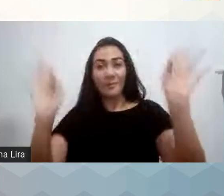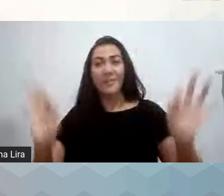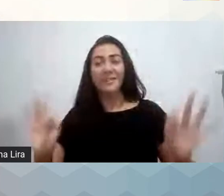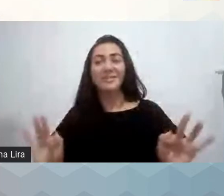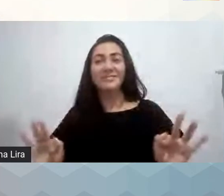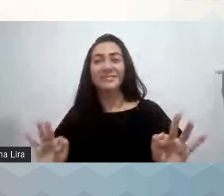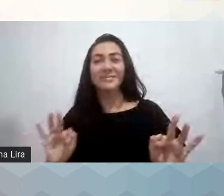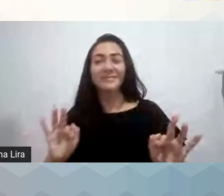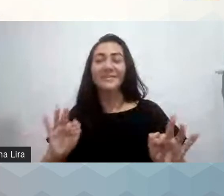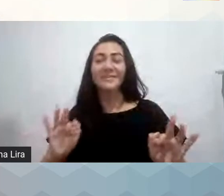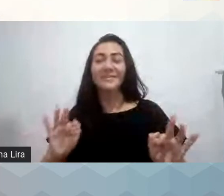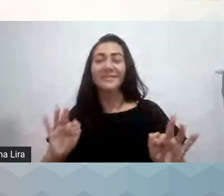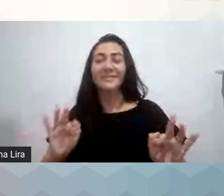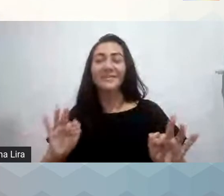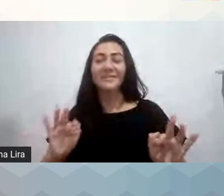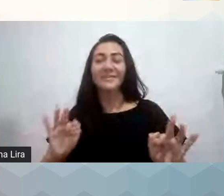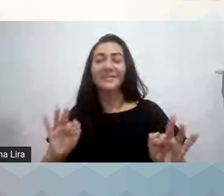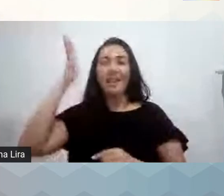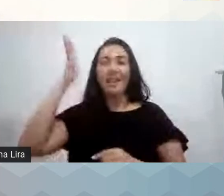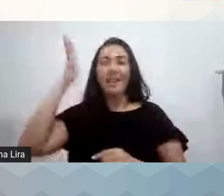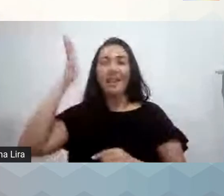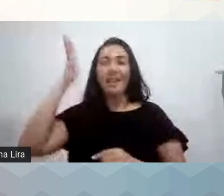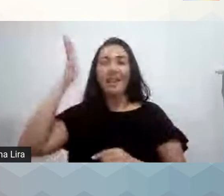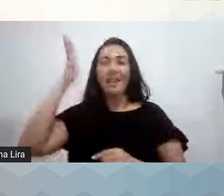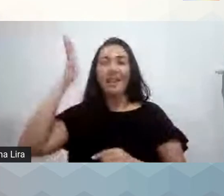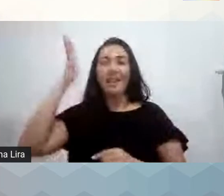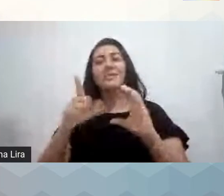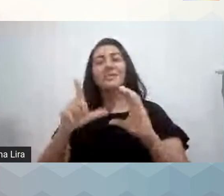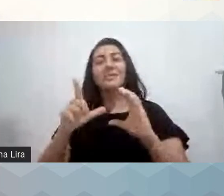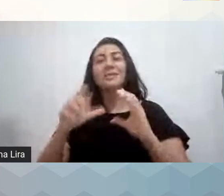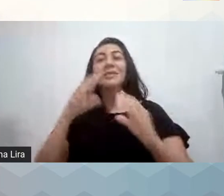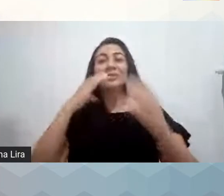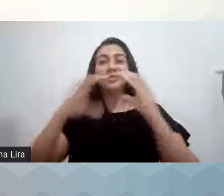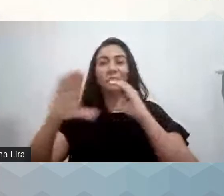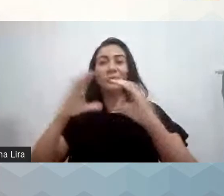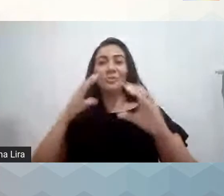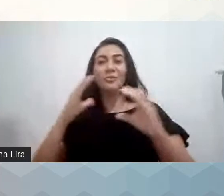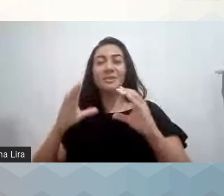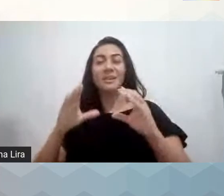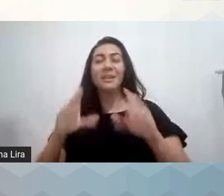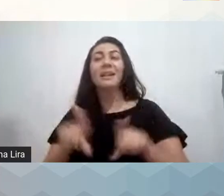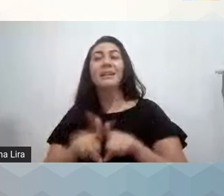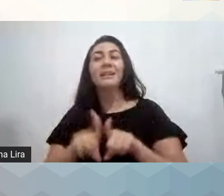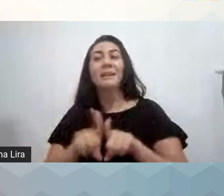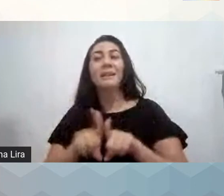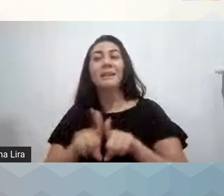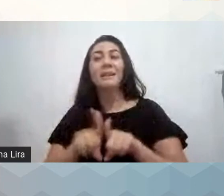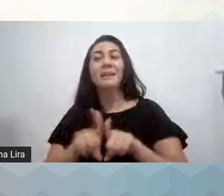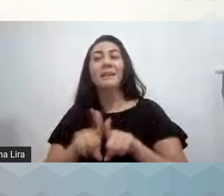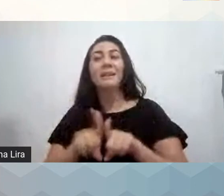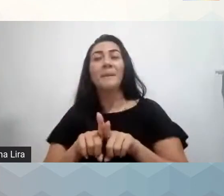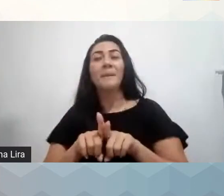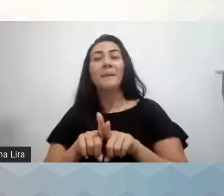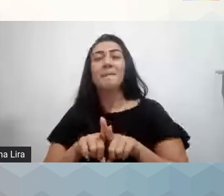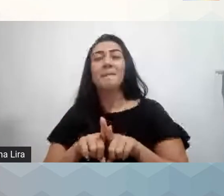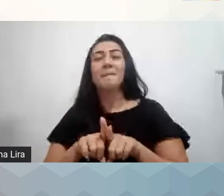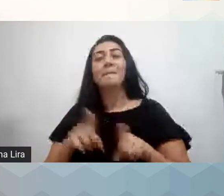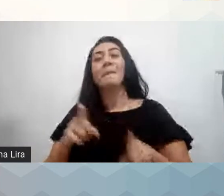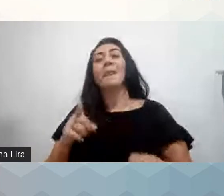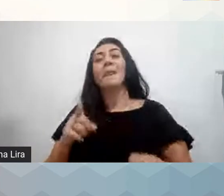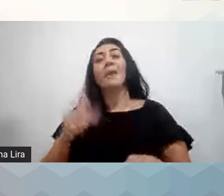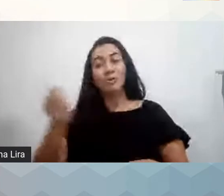foi intérprete de Libras na live musical 10 Anos de Boi, realizada pelo cantor Sebastião